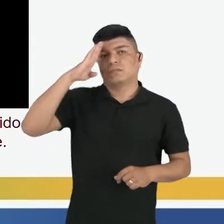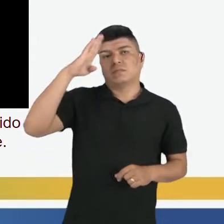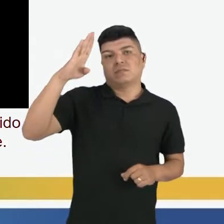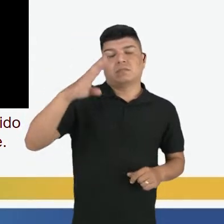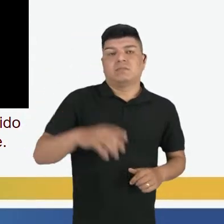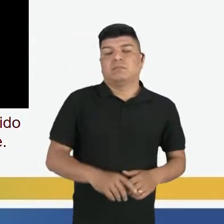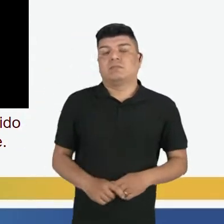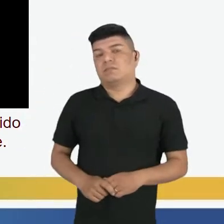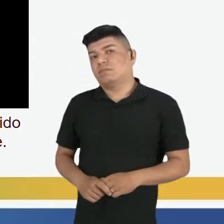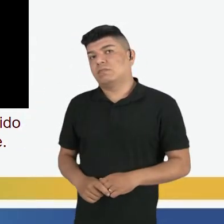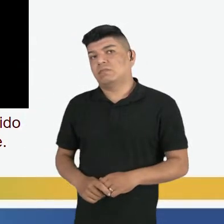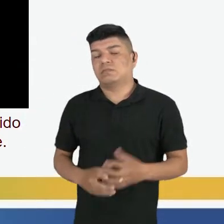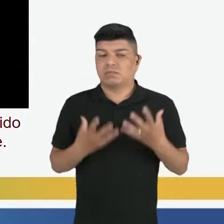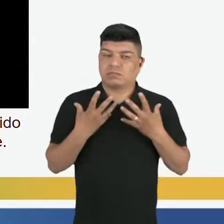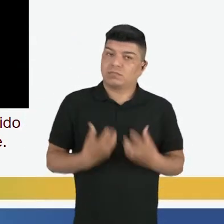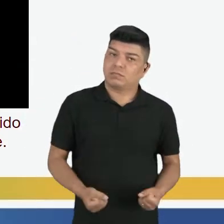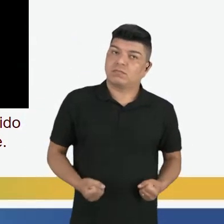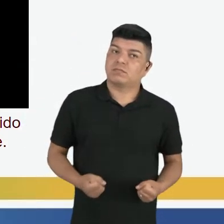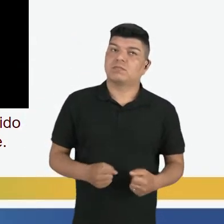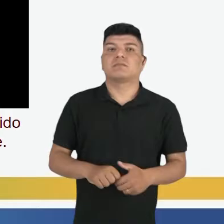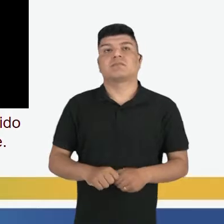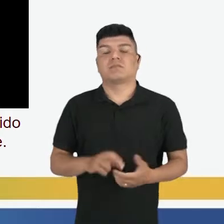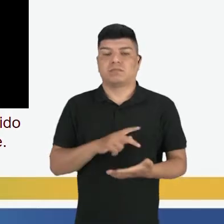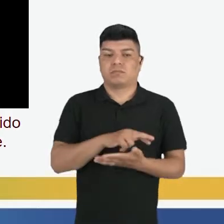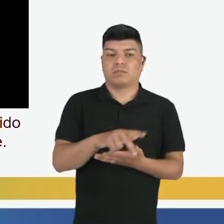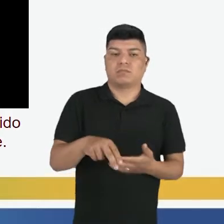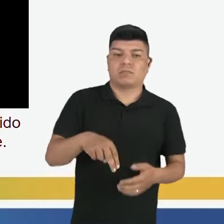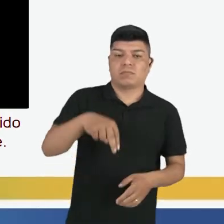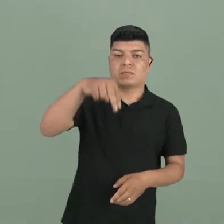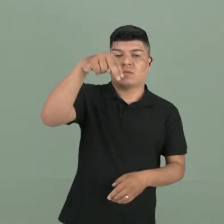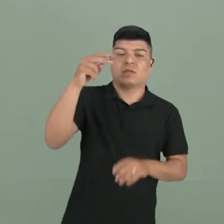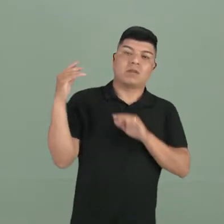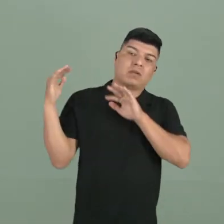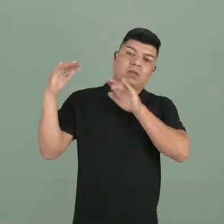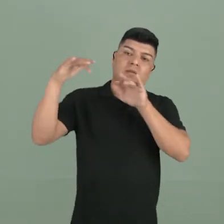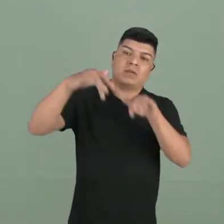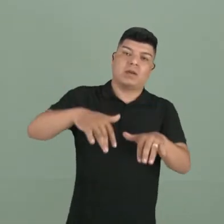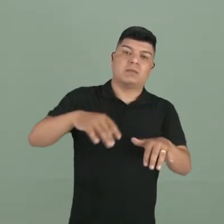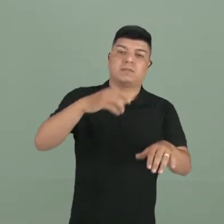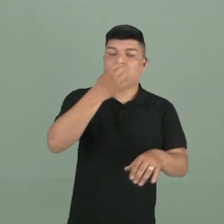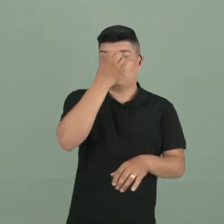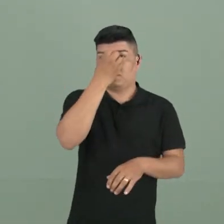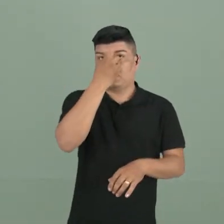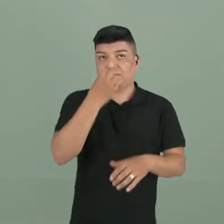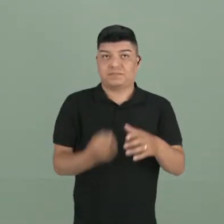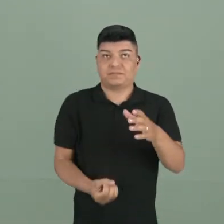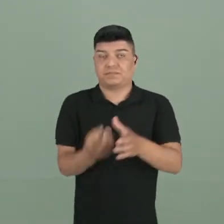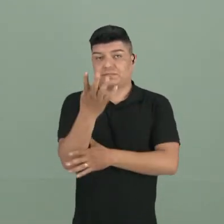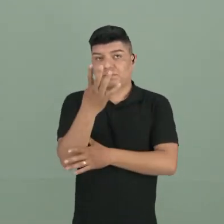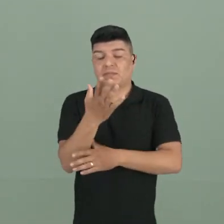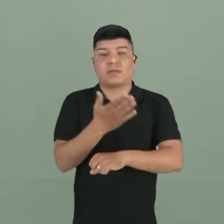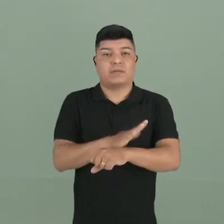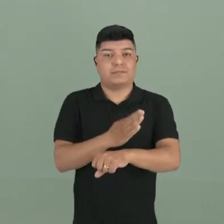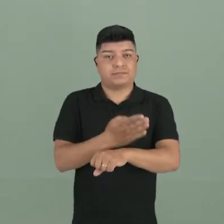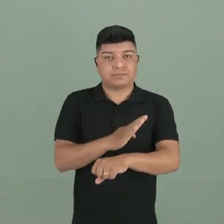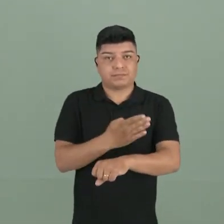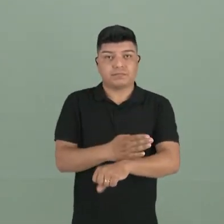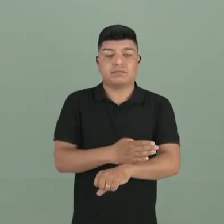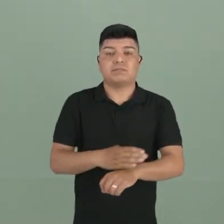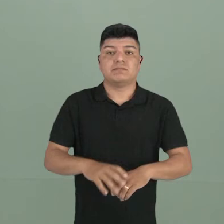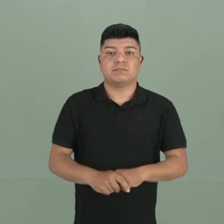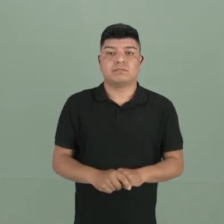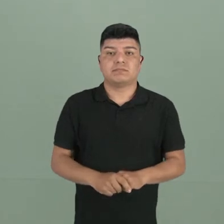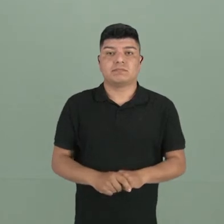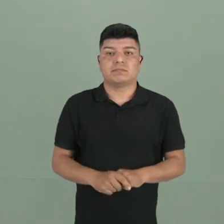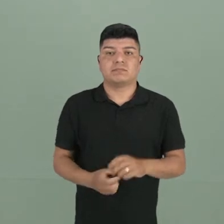principalmente adotado pelos vários nordestinos que vieram para cá. Então isso criou uma prática